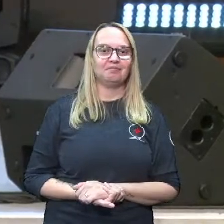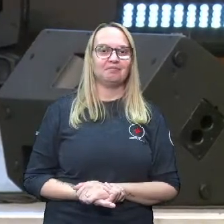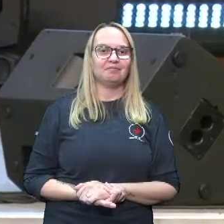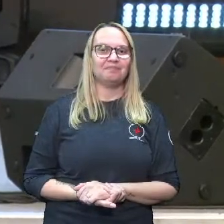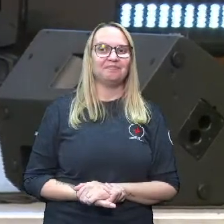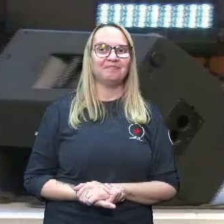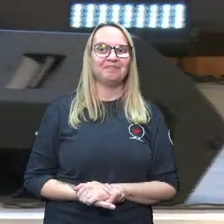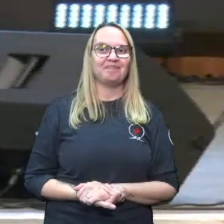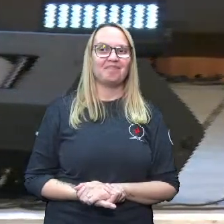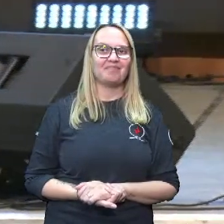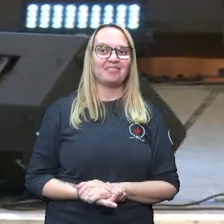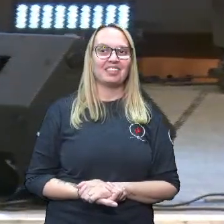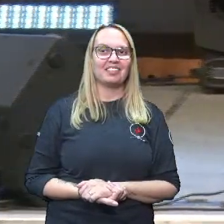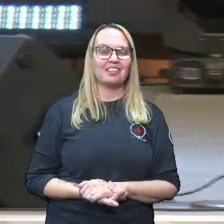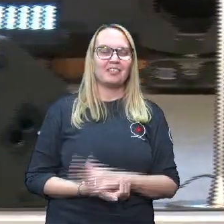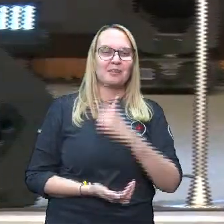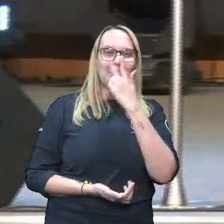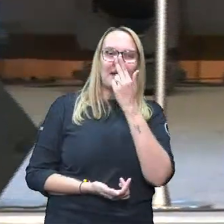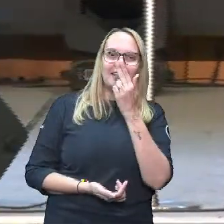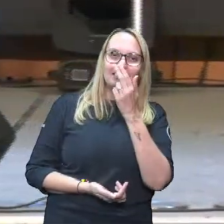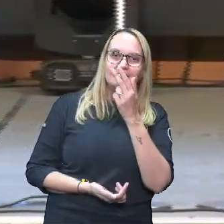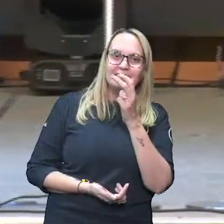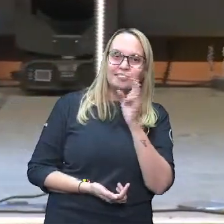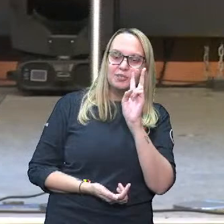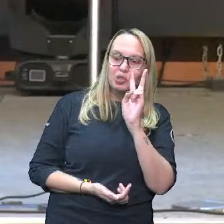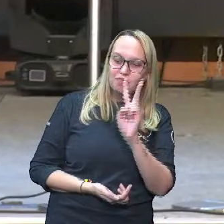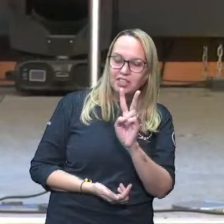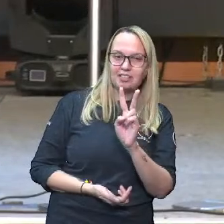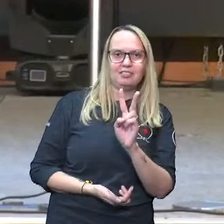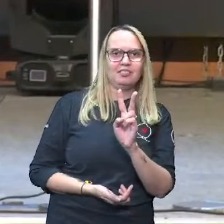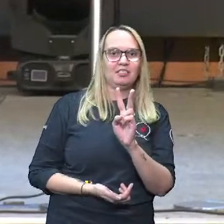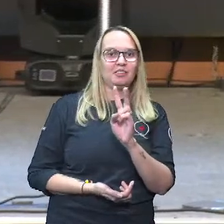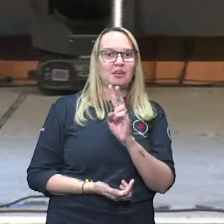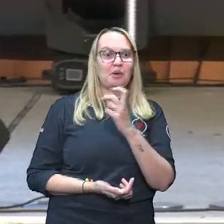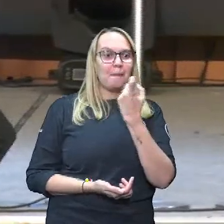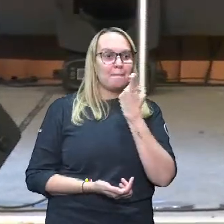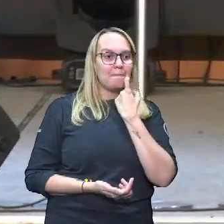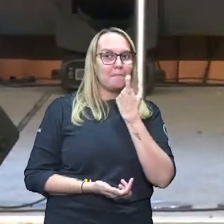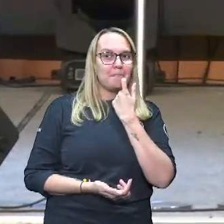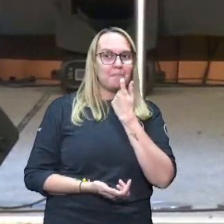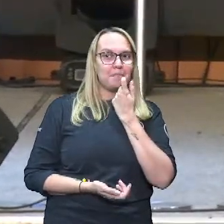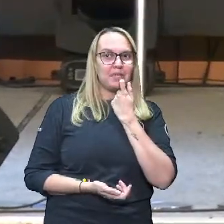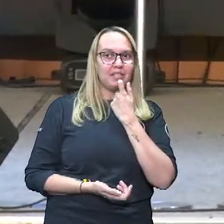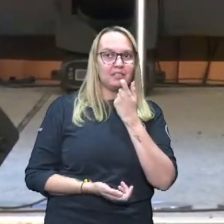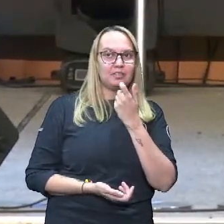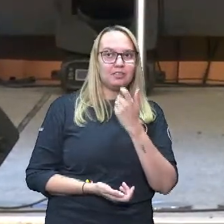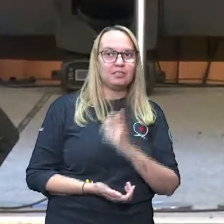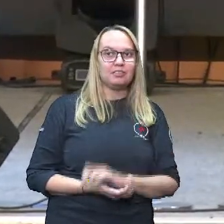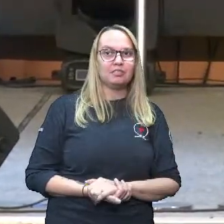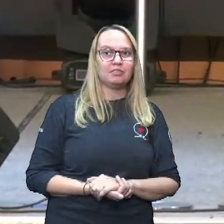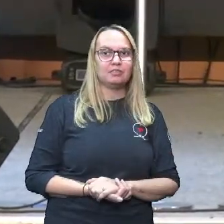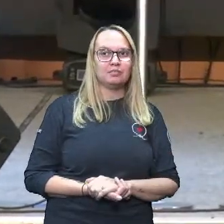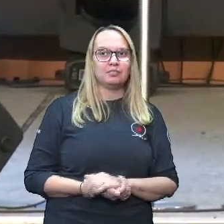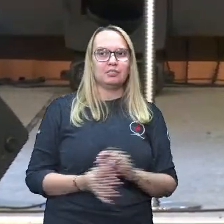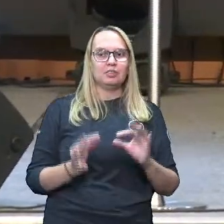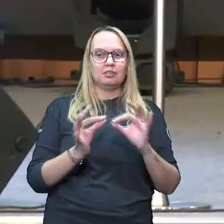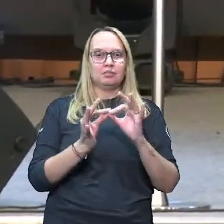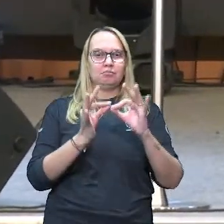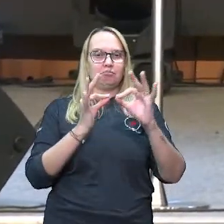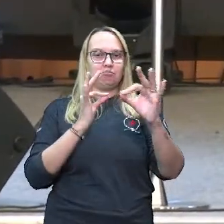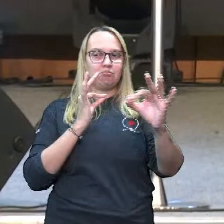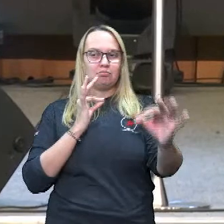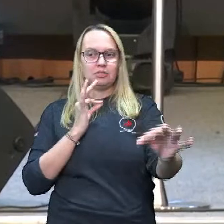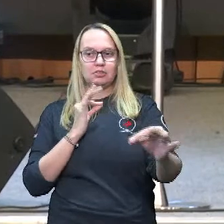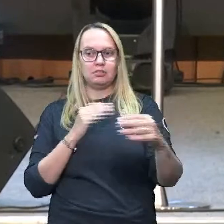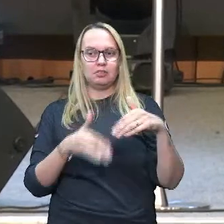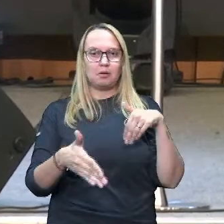Aí parece que eu posso ver a cena. Cheio de peixe, Pedro não andou muito não, 90 metros, as redes já